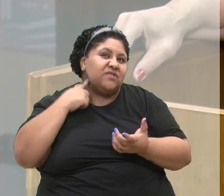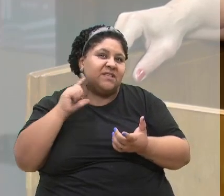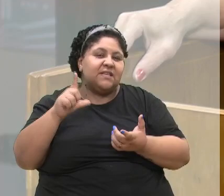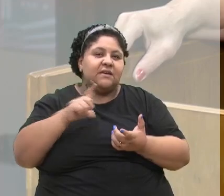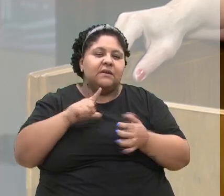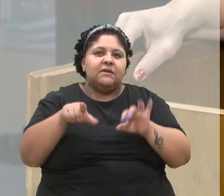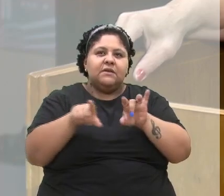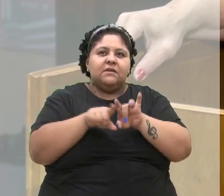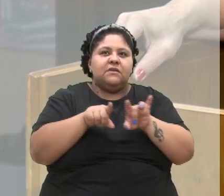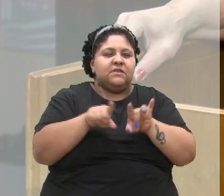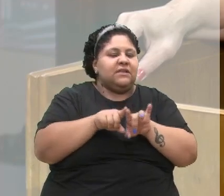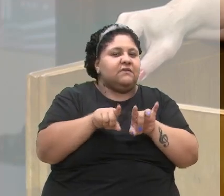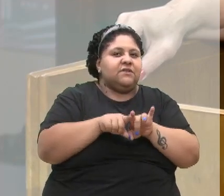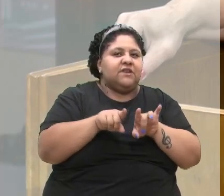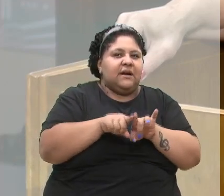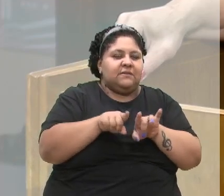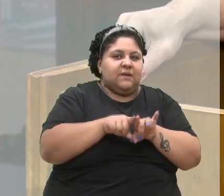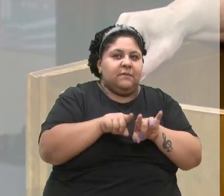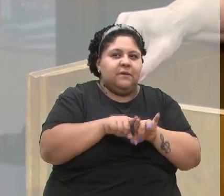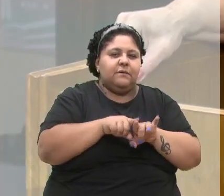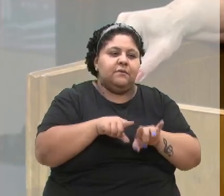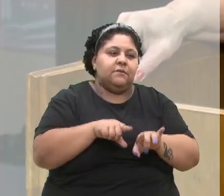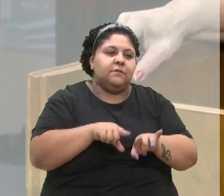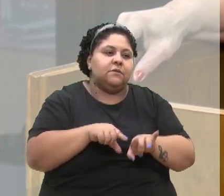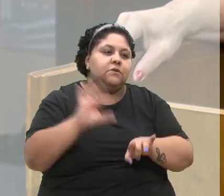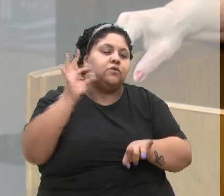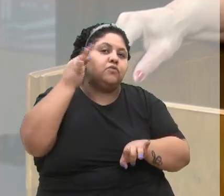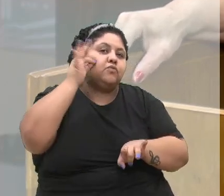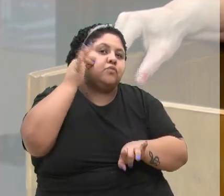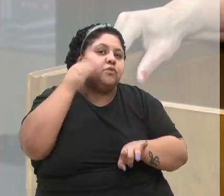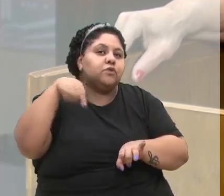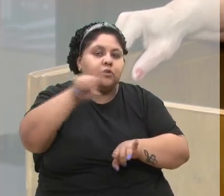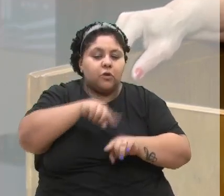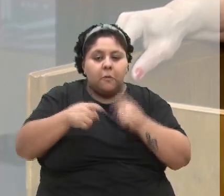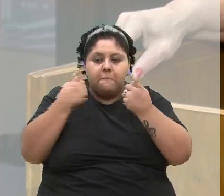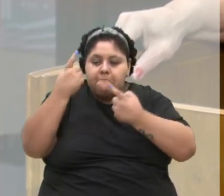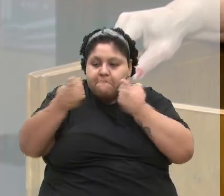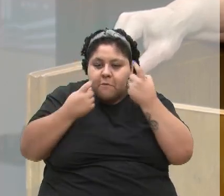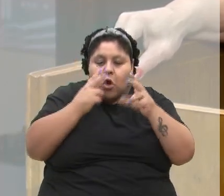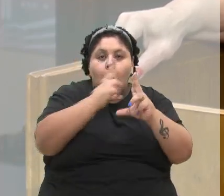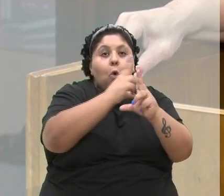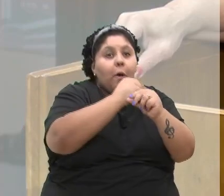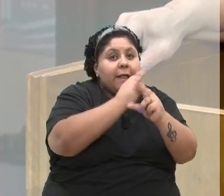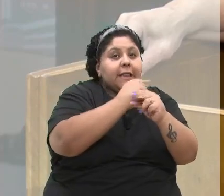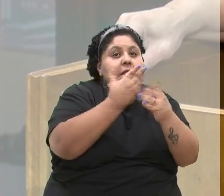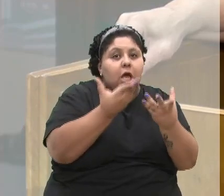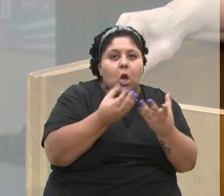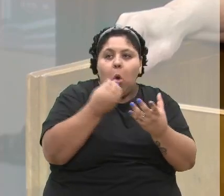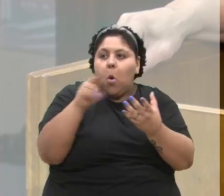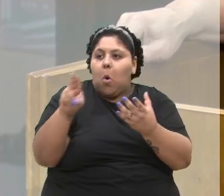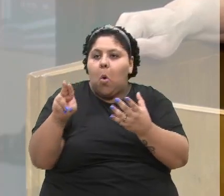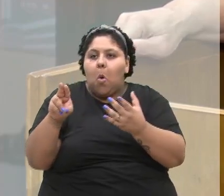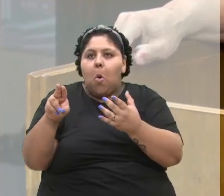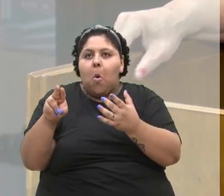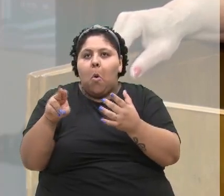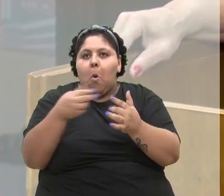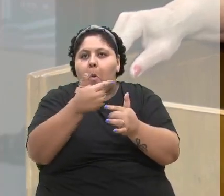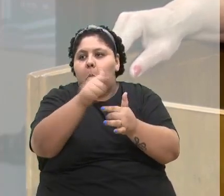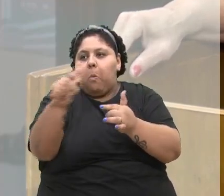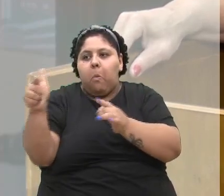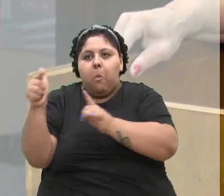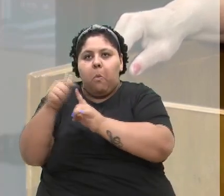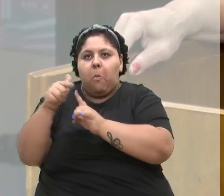ratos. Então, nós precisamos manter limpo. Se nós estamos realmente preocupados com a dengue ou com qualquer outro tipo